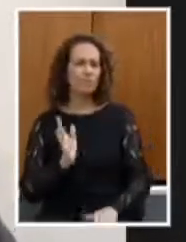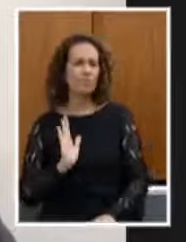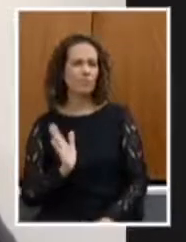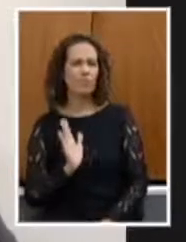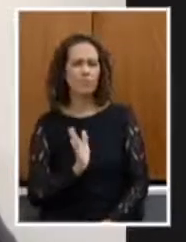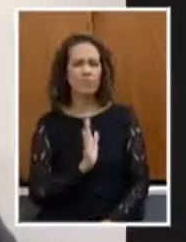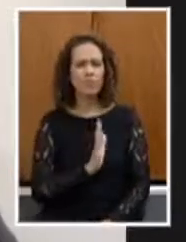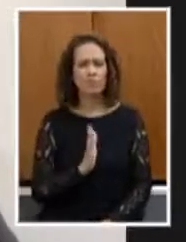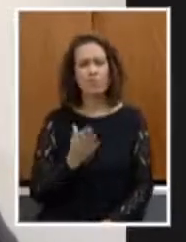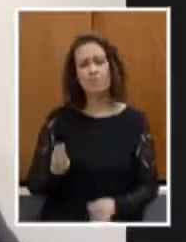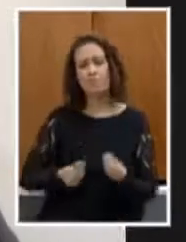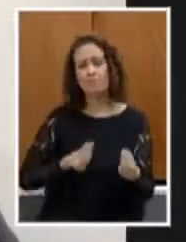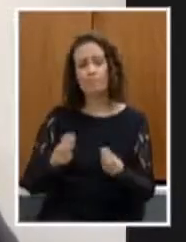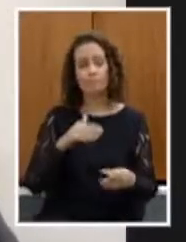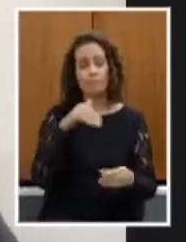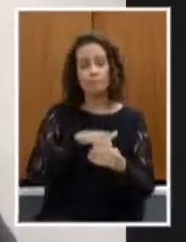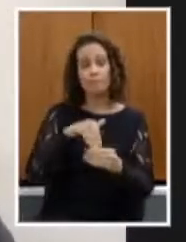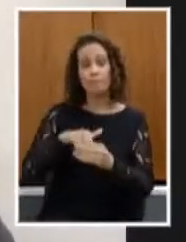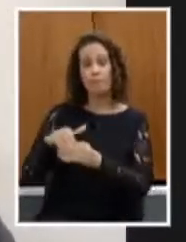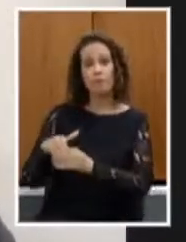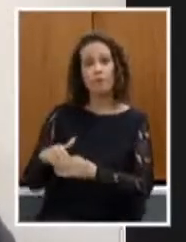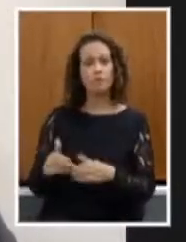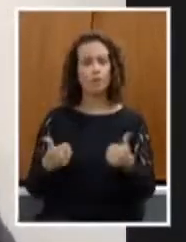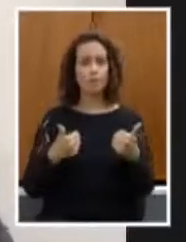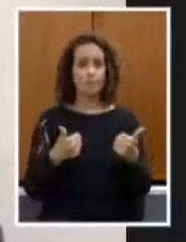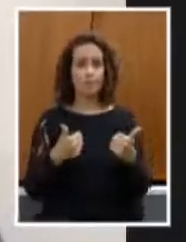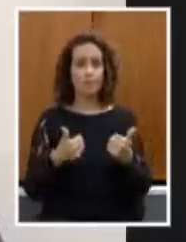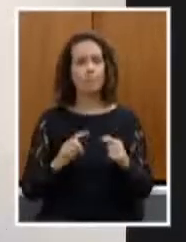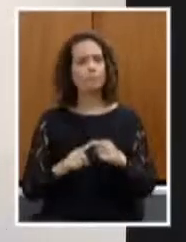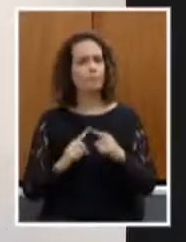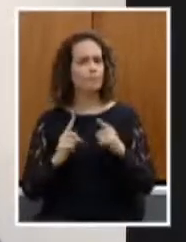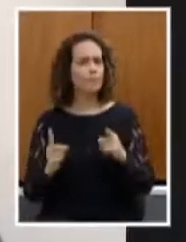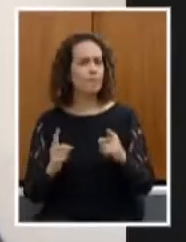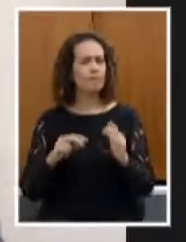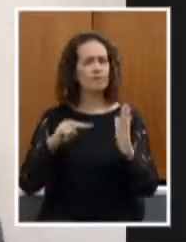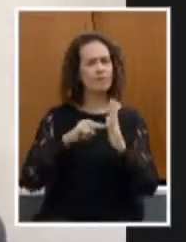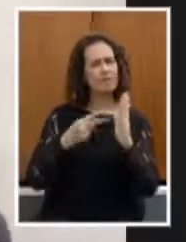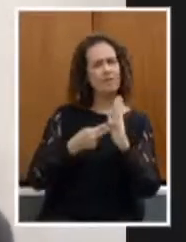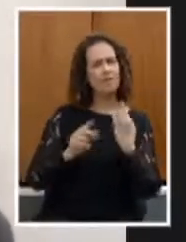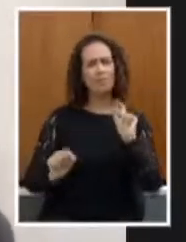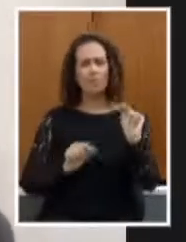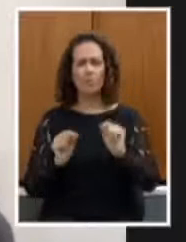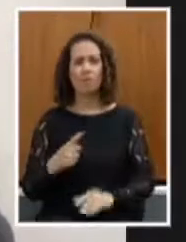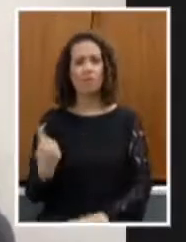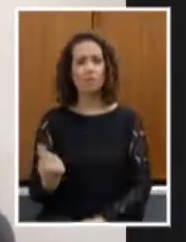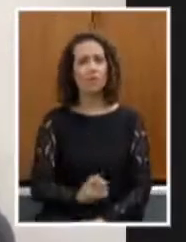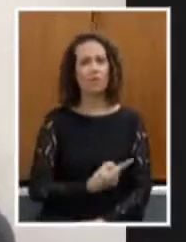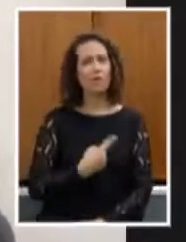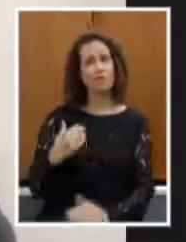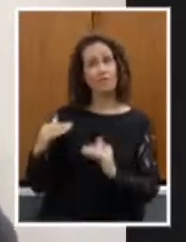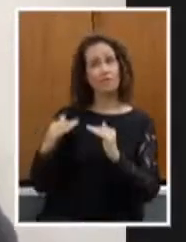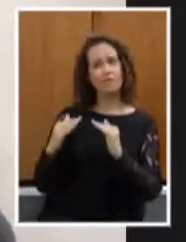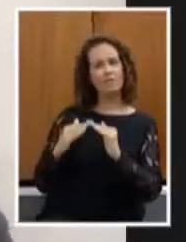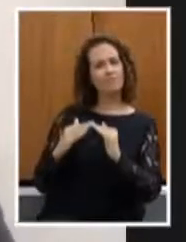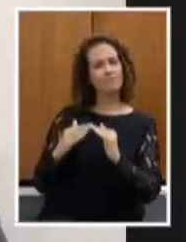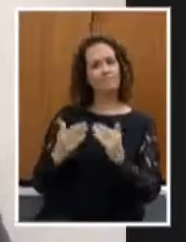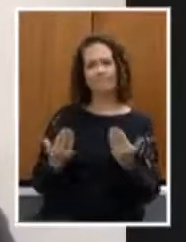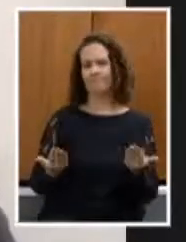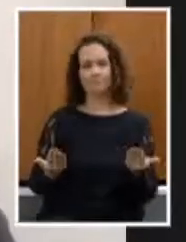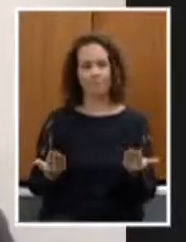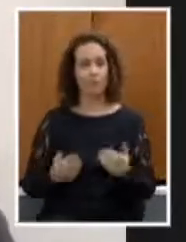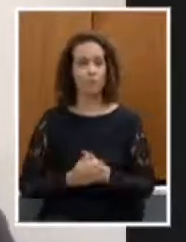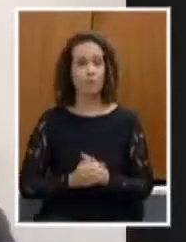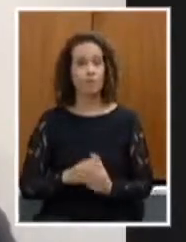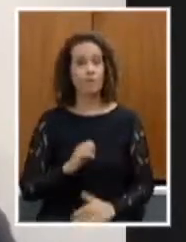podemos votar a favor. Mas isso não significa que possamos chegar no entendimento. Aliás,